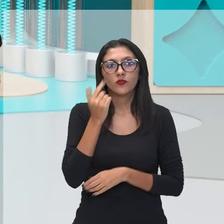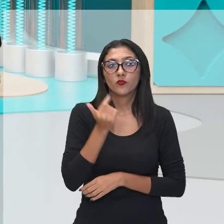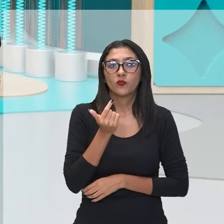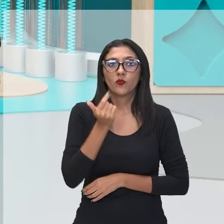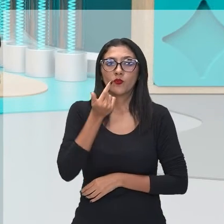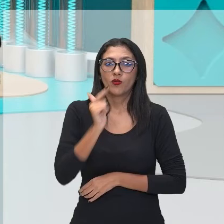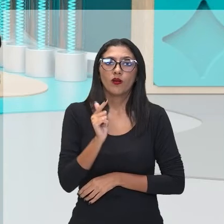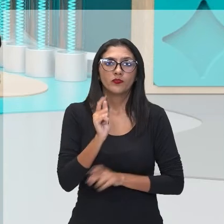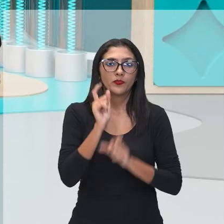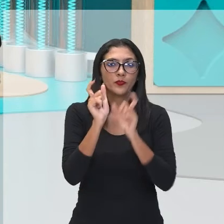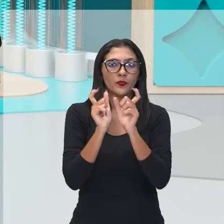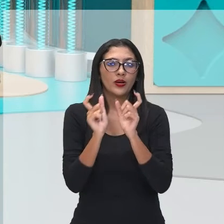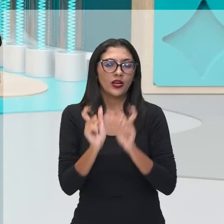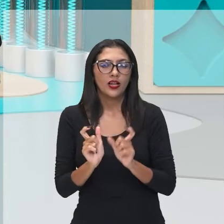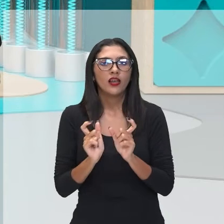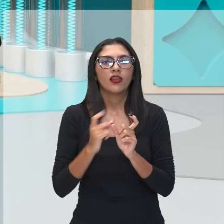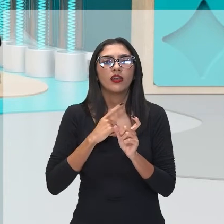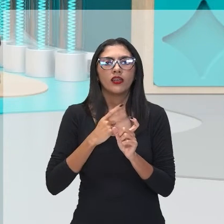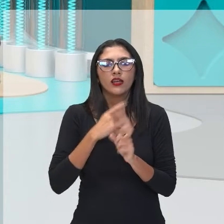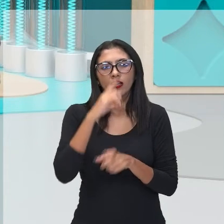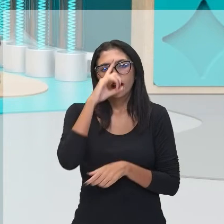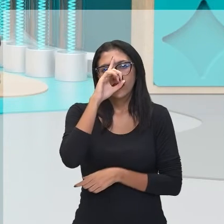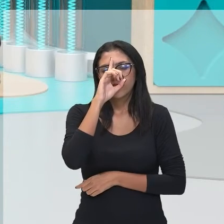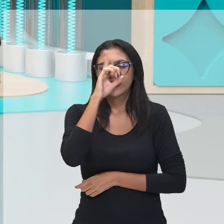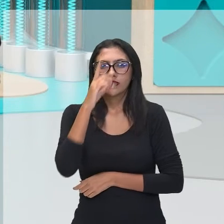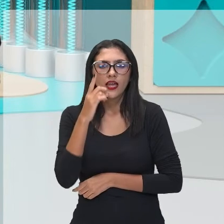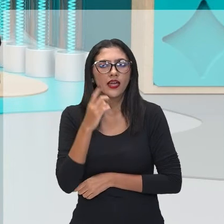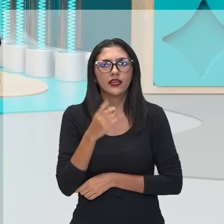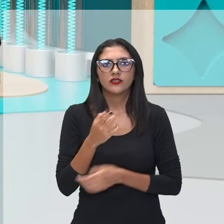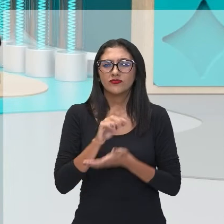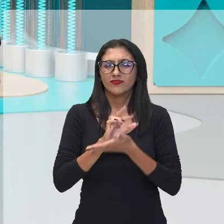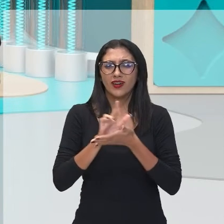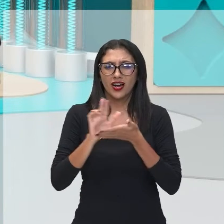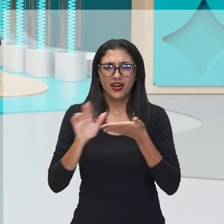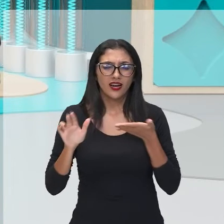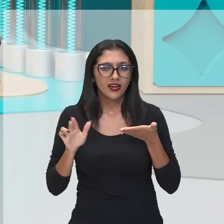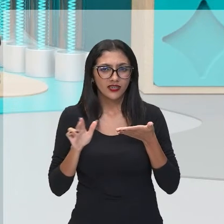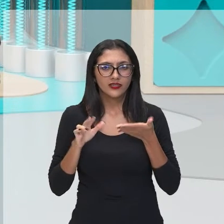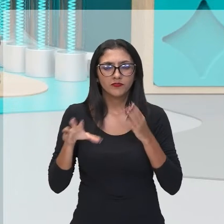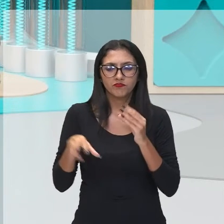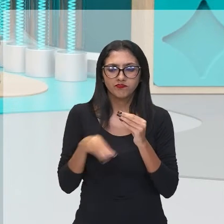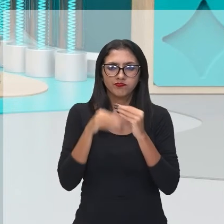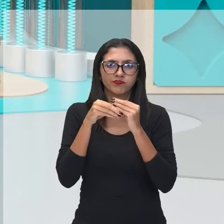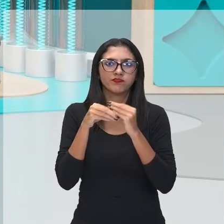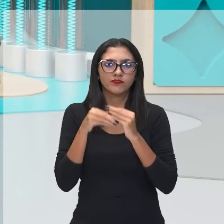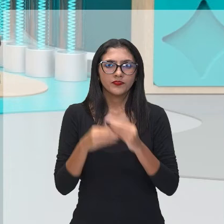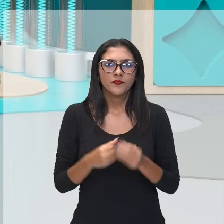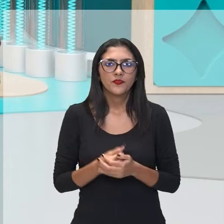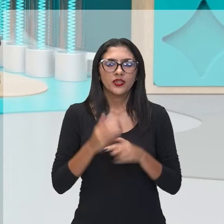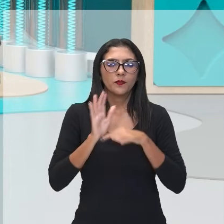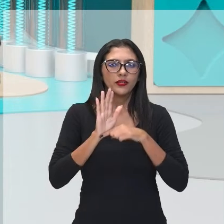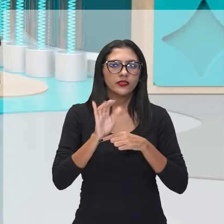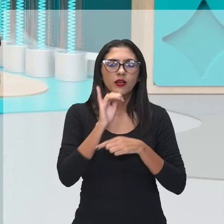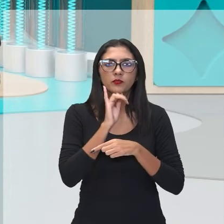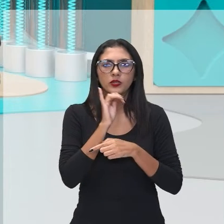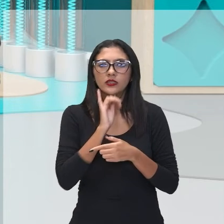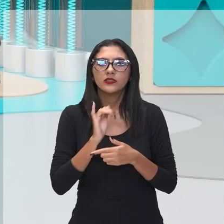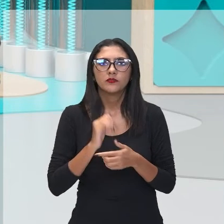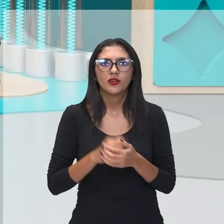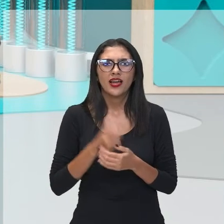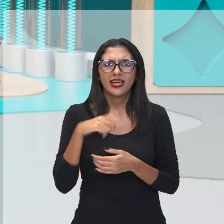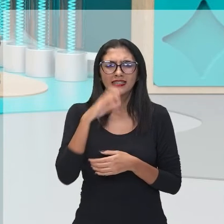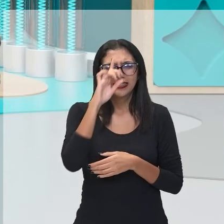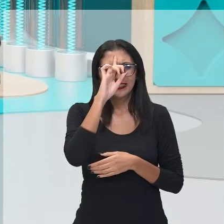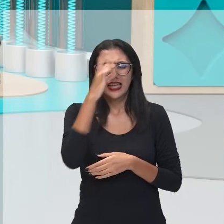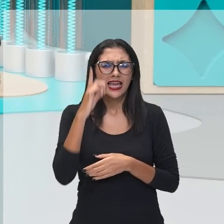advérbios, intensificando ideias, mostrando exatamente que não são ideias tão